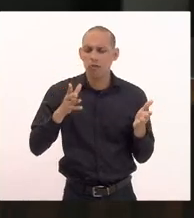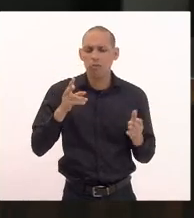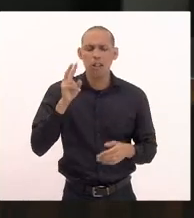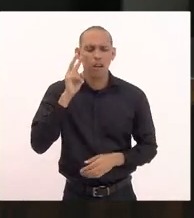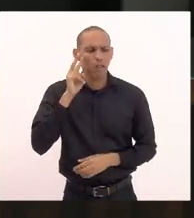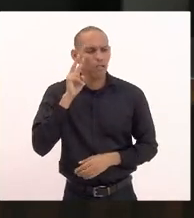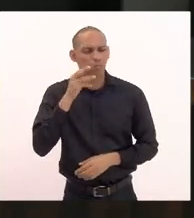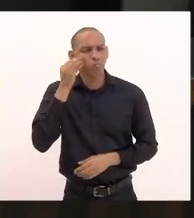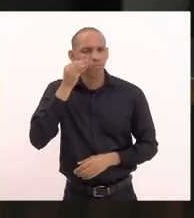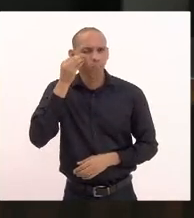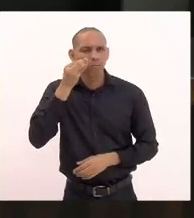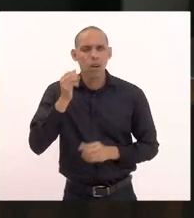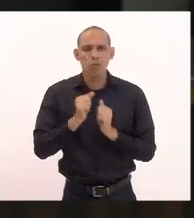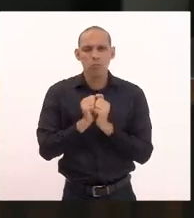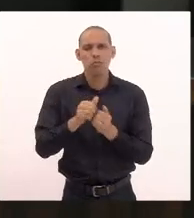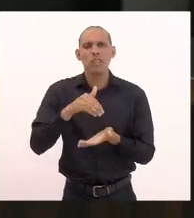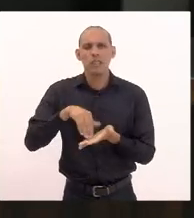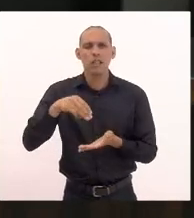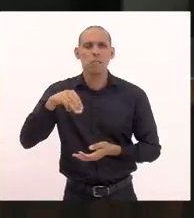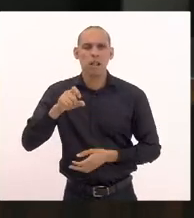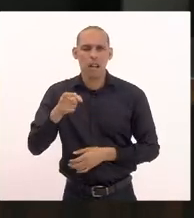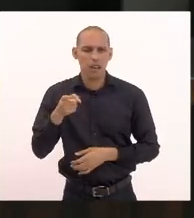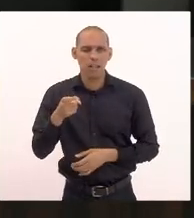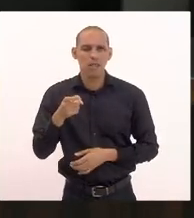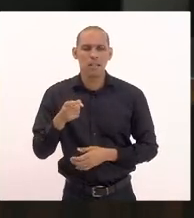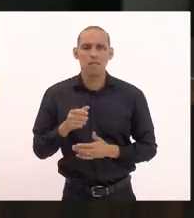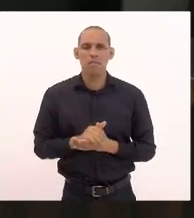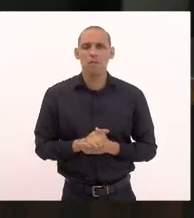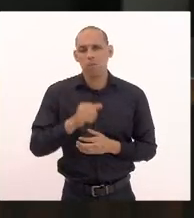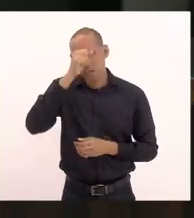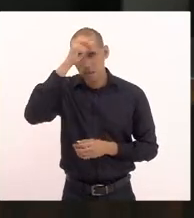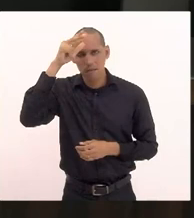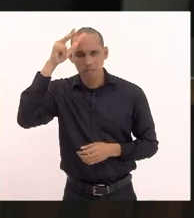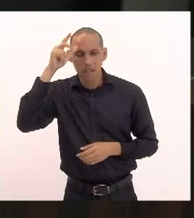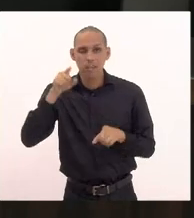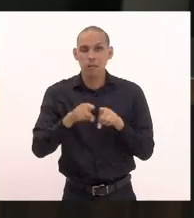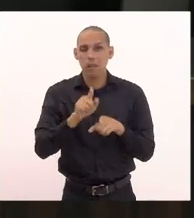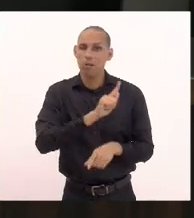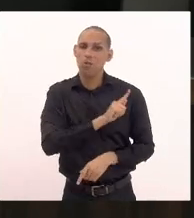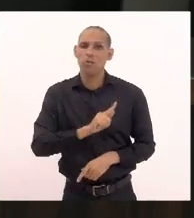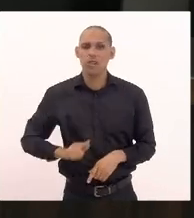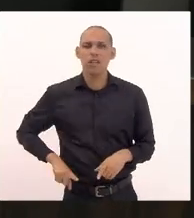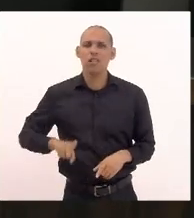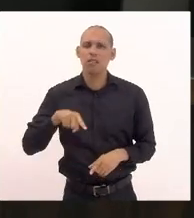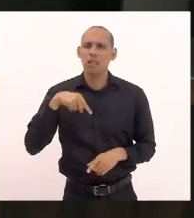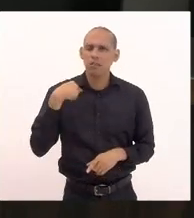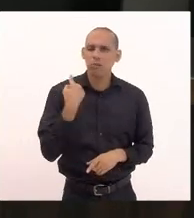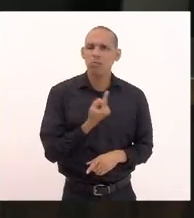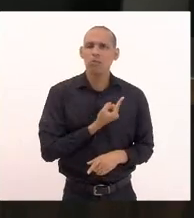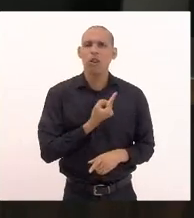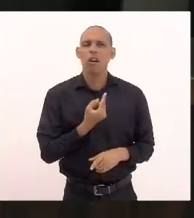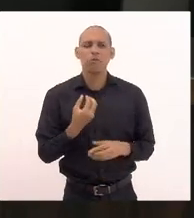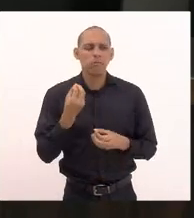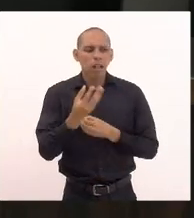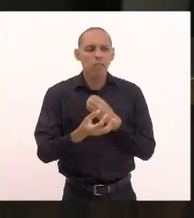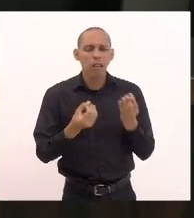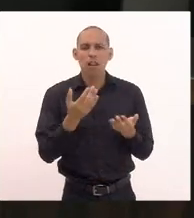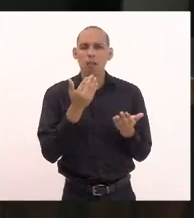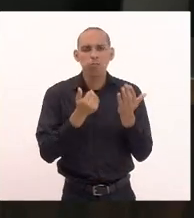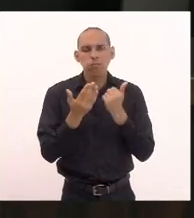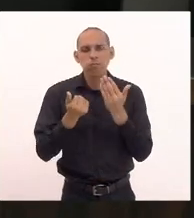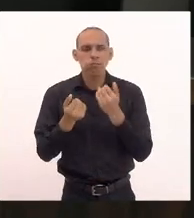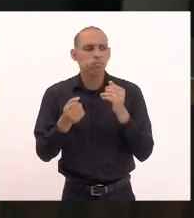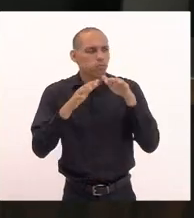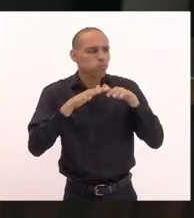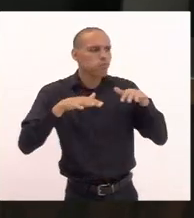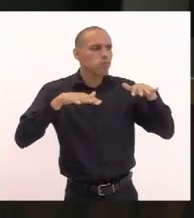chuva, deputado Max também, que foi prefeito, próprio governador, e a gente foi colocando alimentação para as